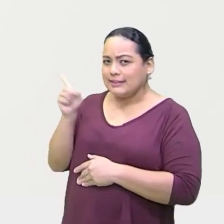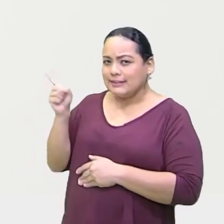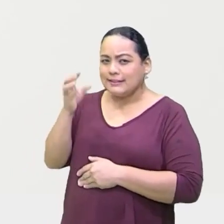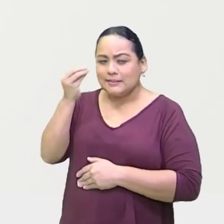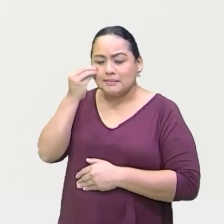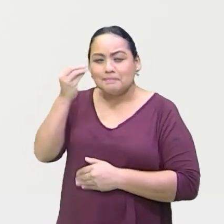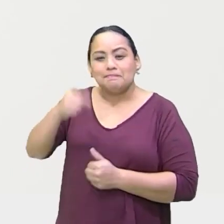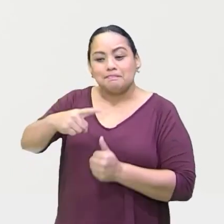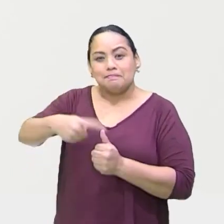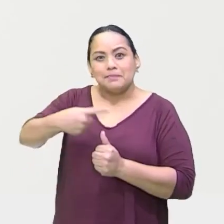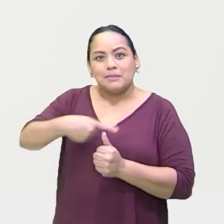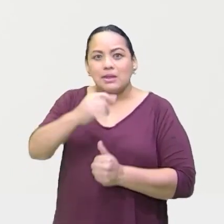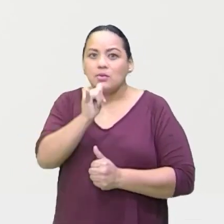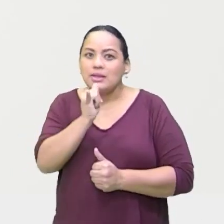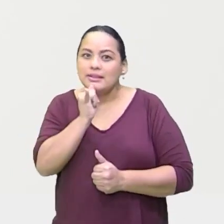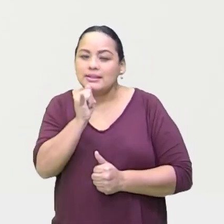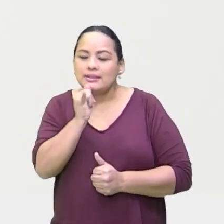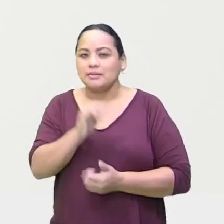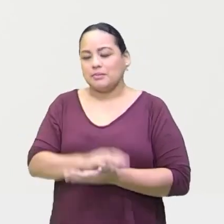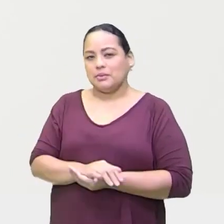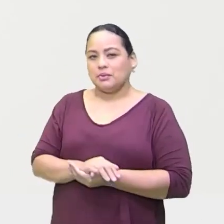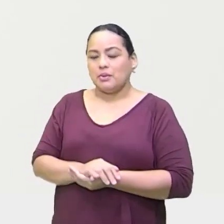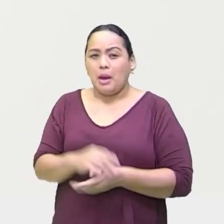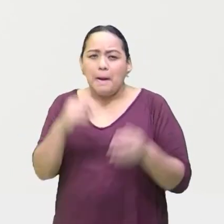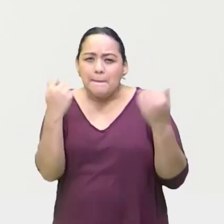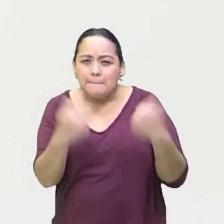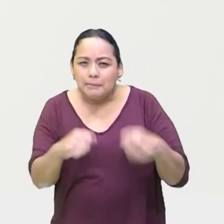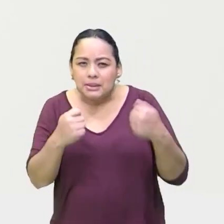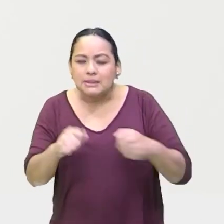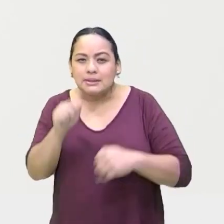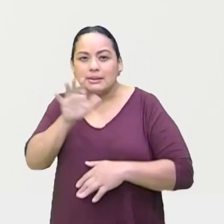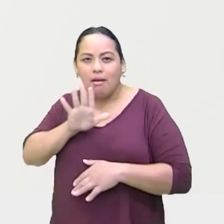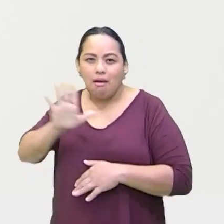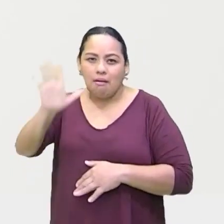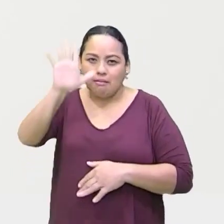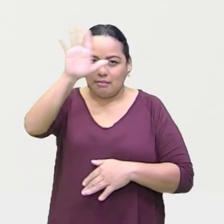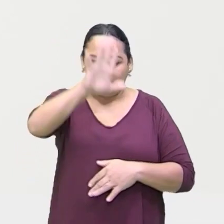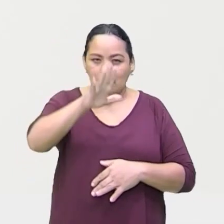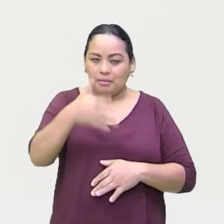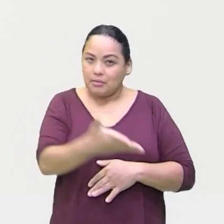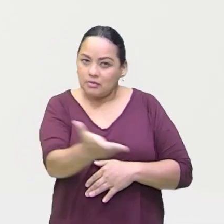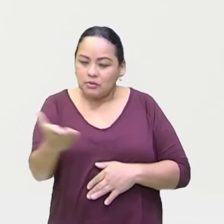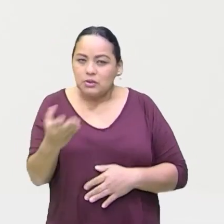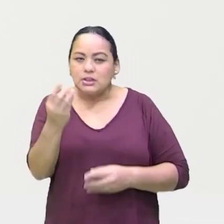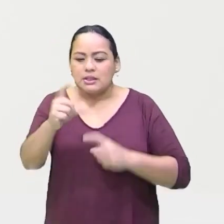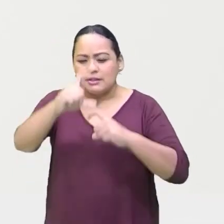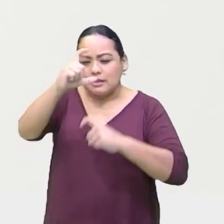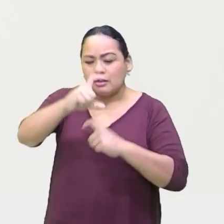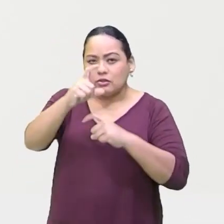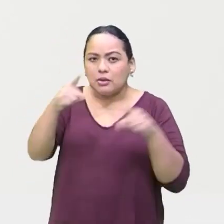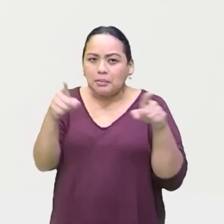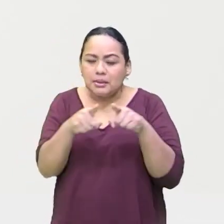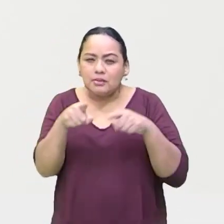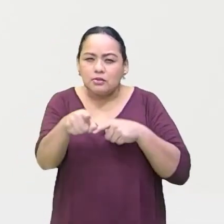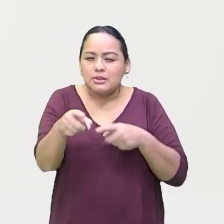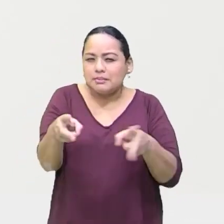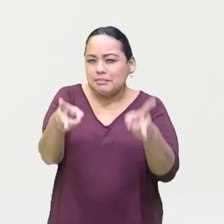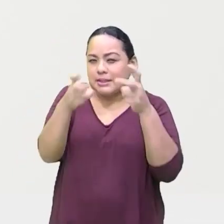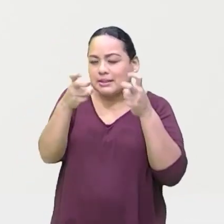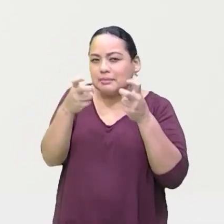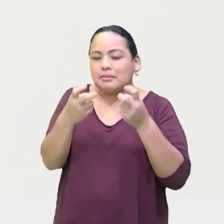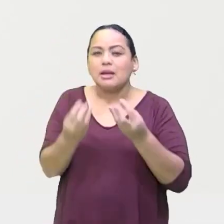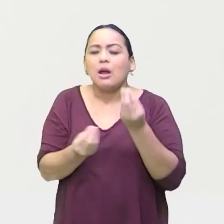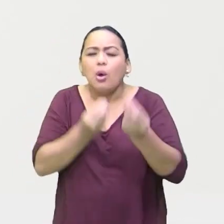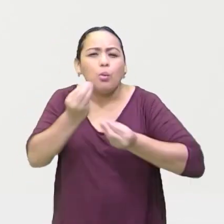primeiro exemplo. Exatamente, eu preciso ilustrar para vocês a tirinha, para você perceber, não